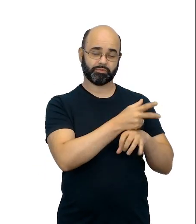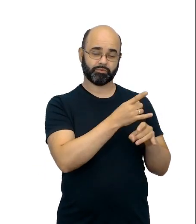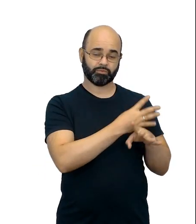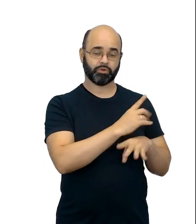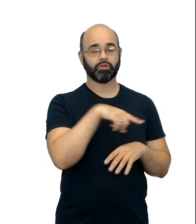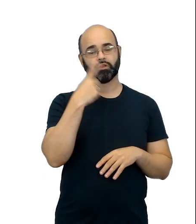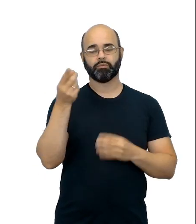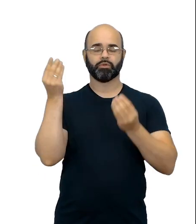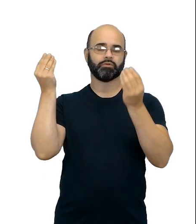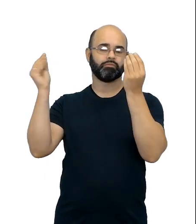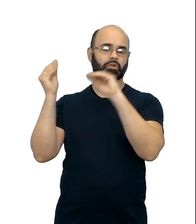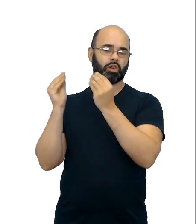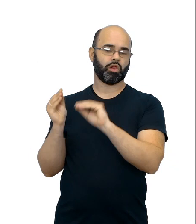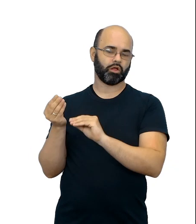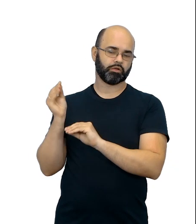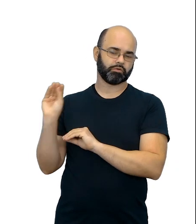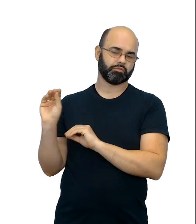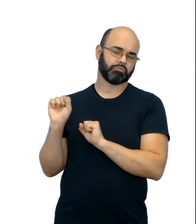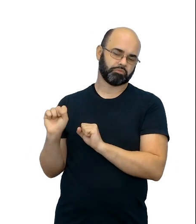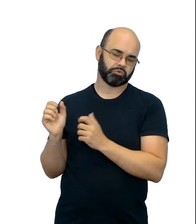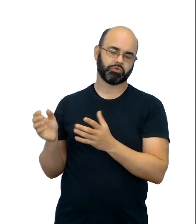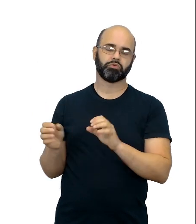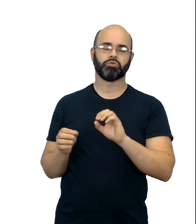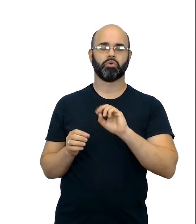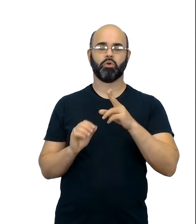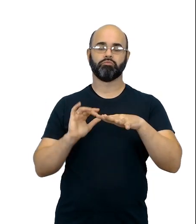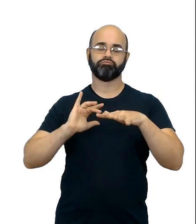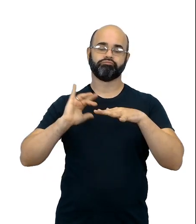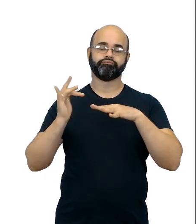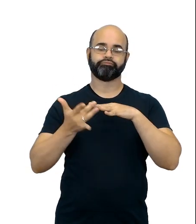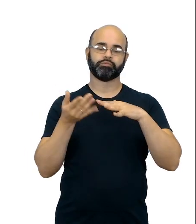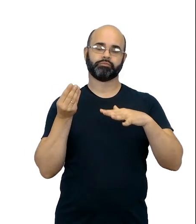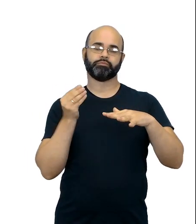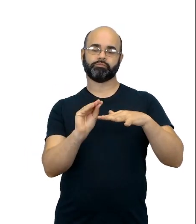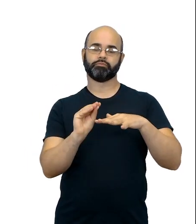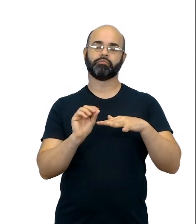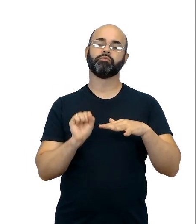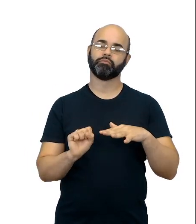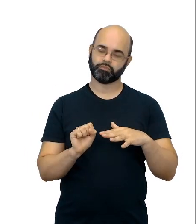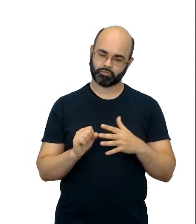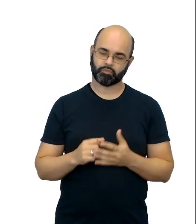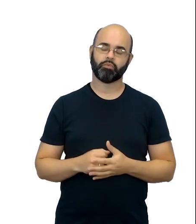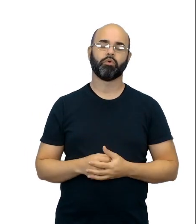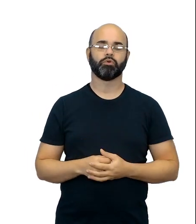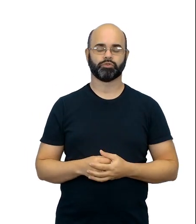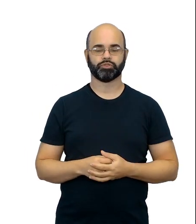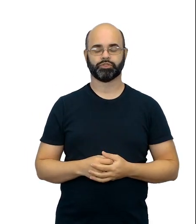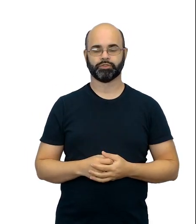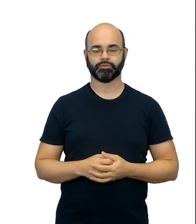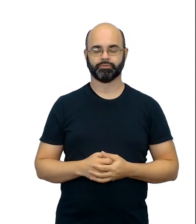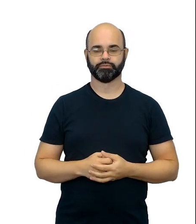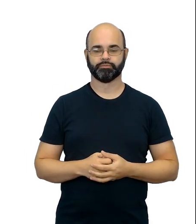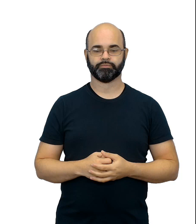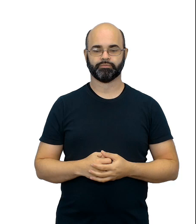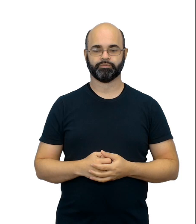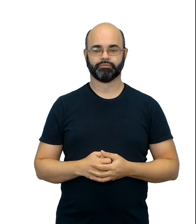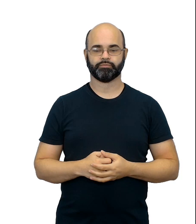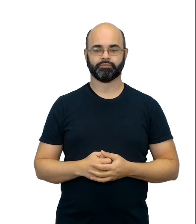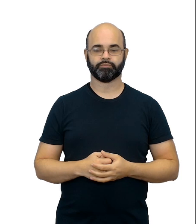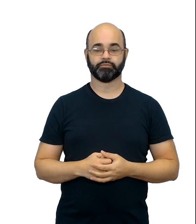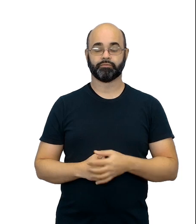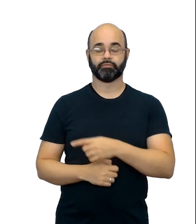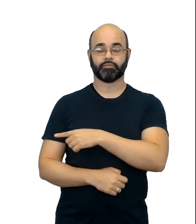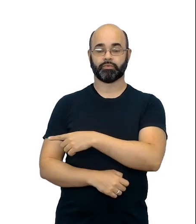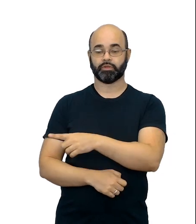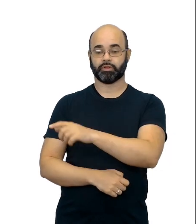ou então nas redes sociais da própria escola. São questões que podem trazer para o estudante, né, novos conhecimentos